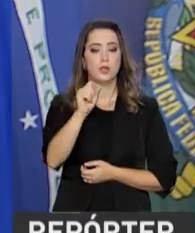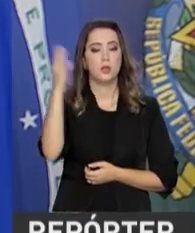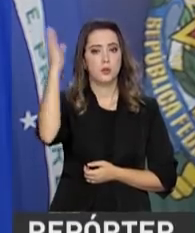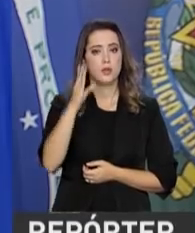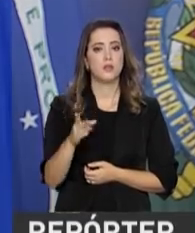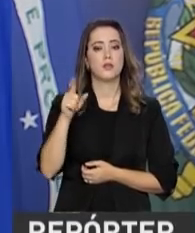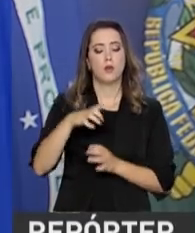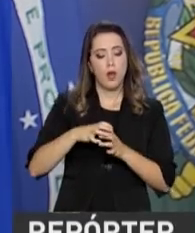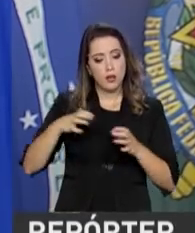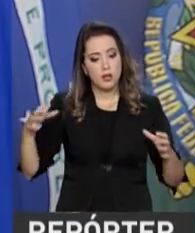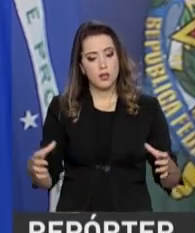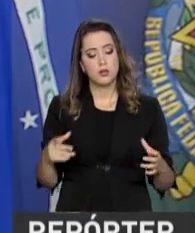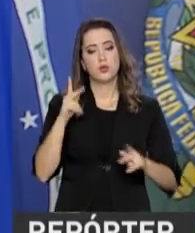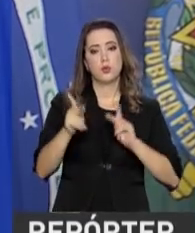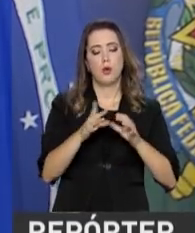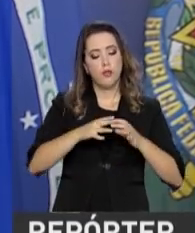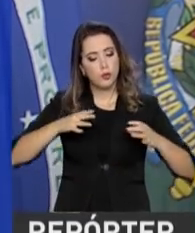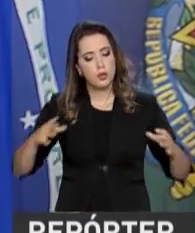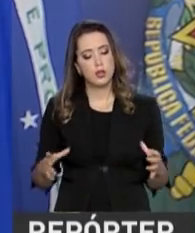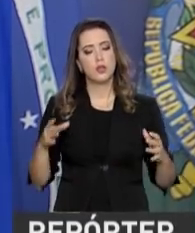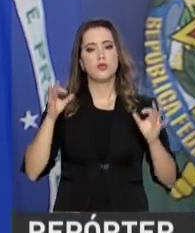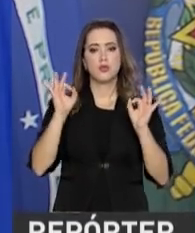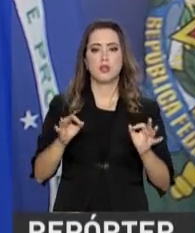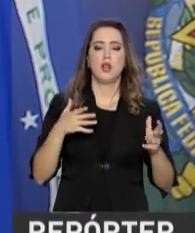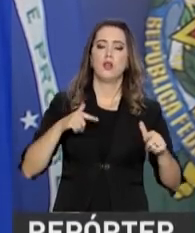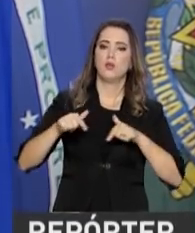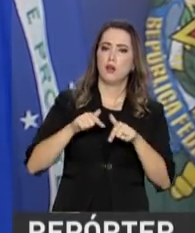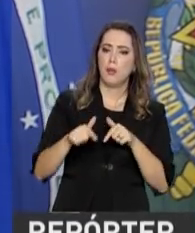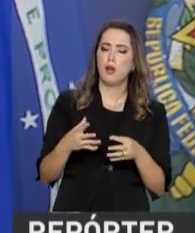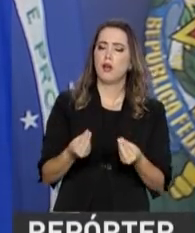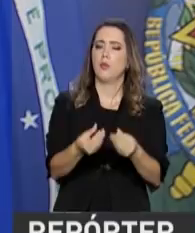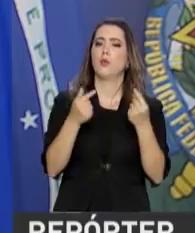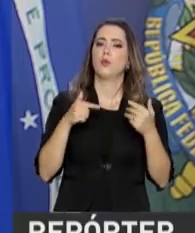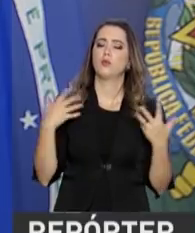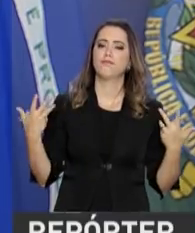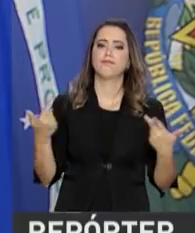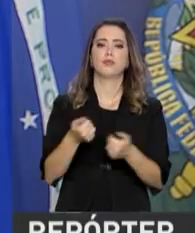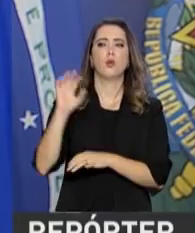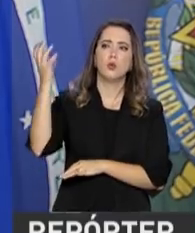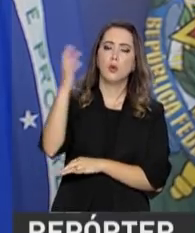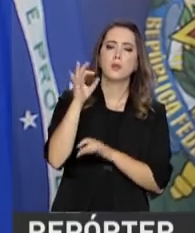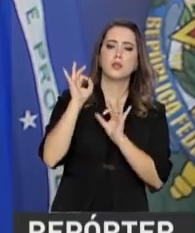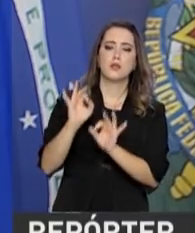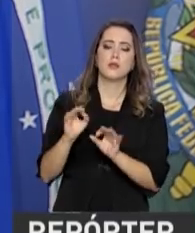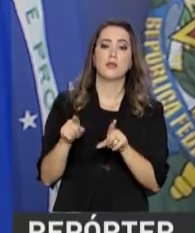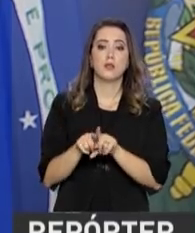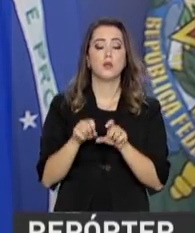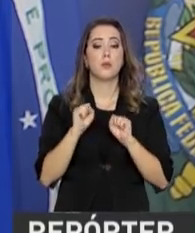grande povo, tem um povo talentoso, trabalhador, tem recursos naturais extraordinários e pode muito